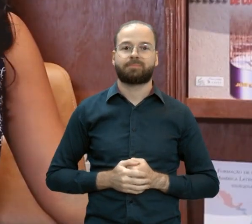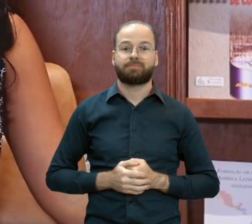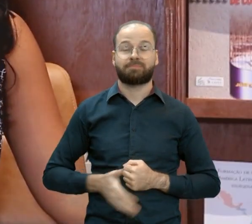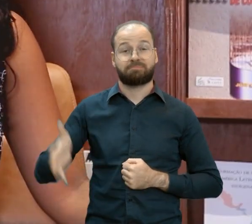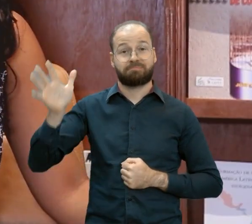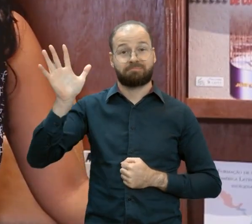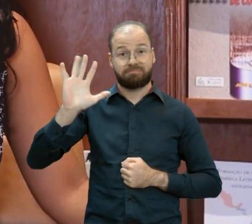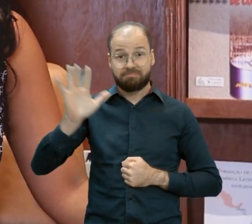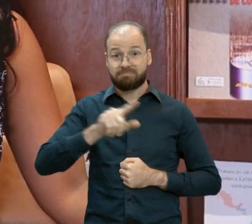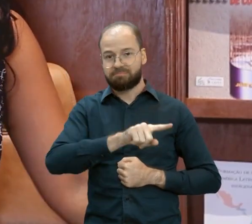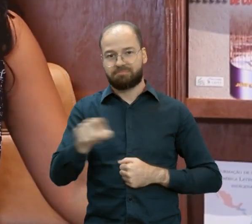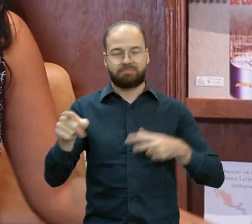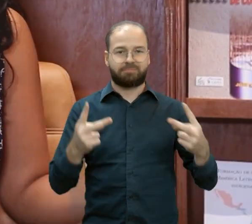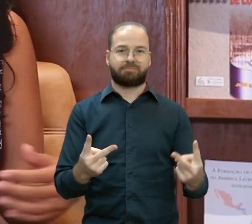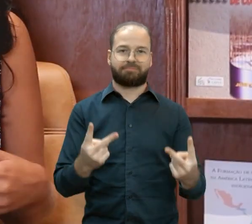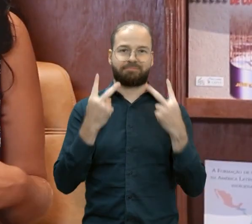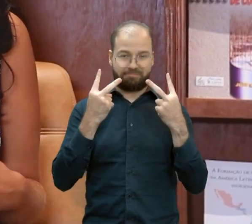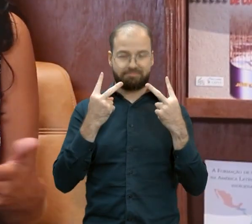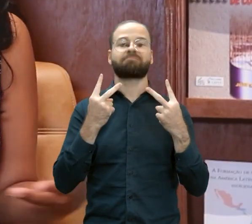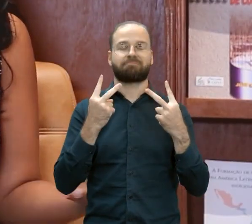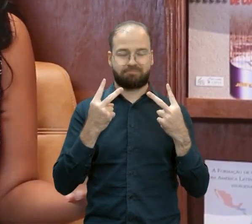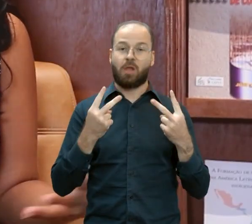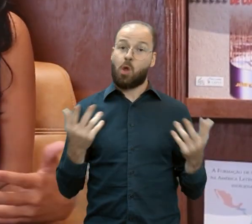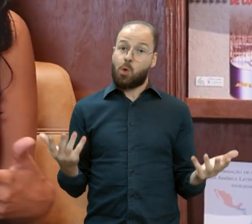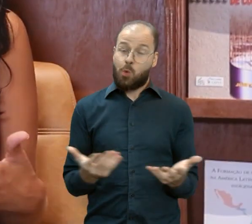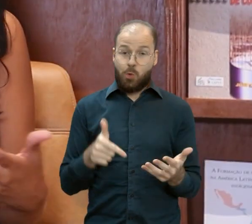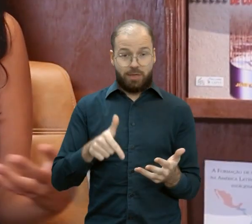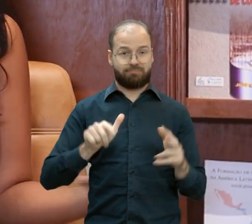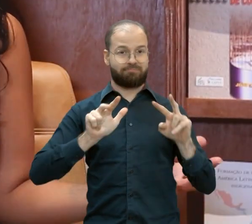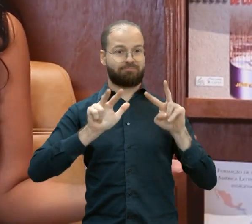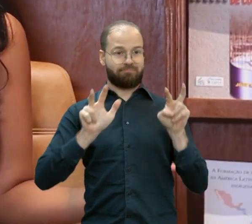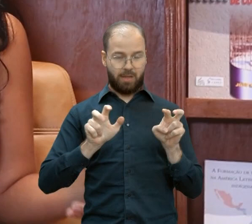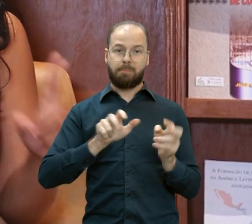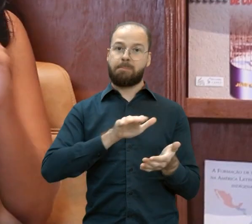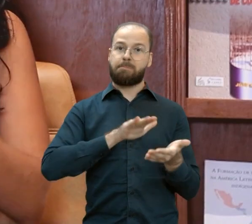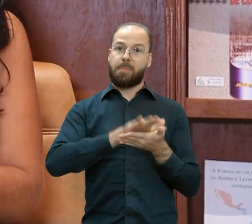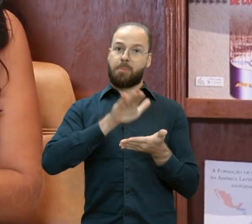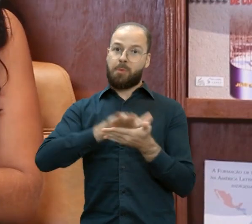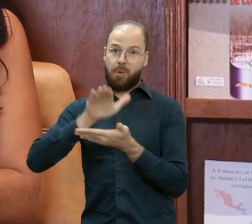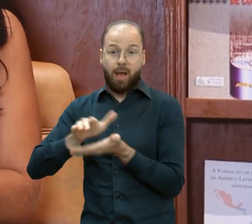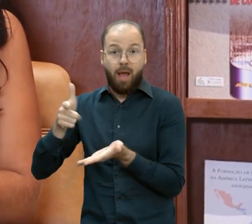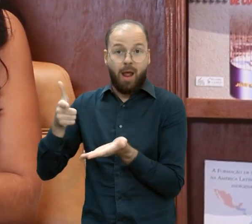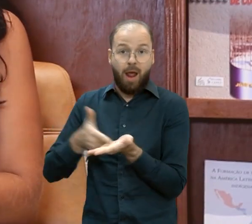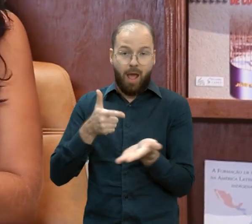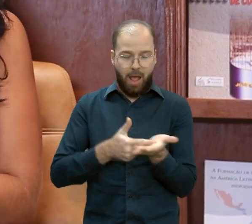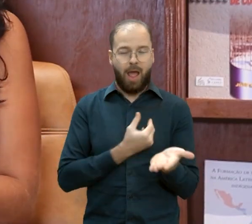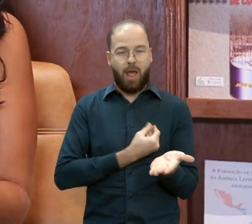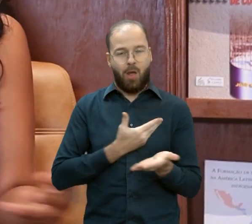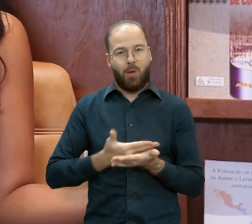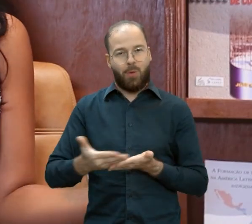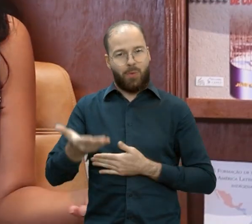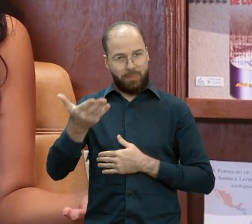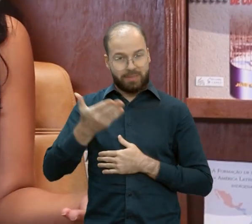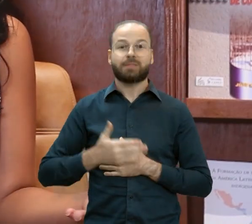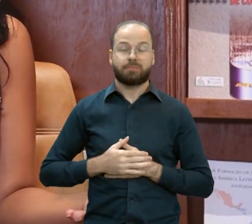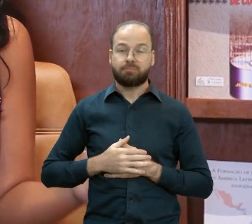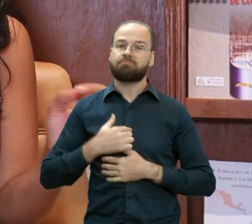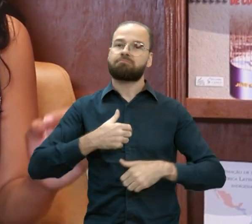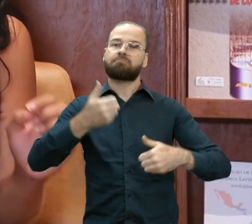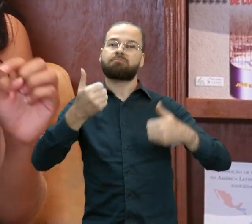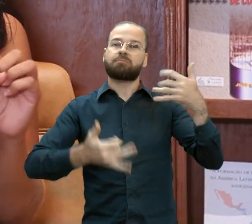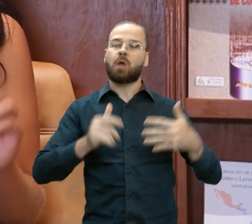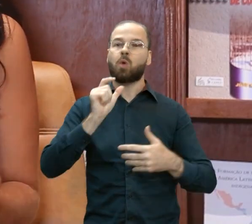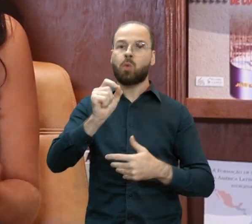Olá para você que nos acompanha. O quadro Publicações está no ar e hoje nós vamos falar sobre os caminhos que a